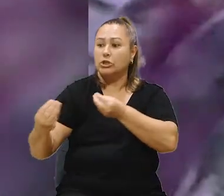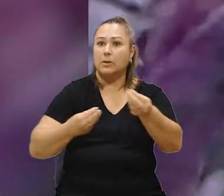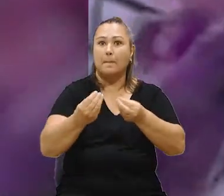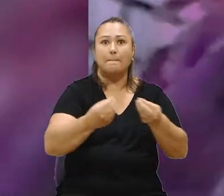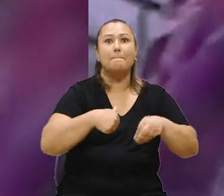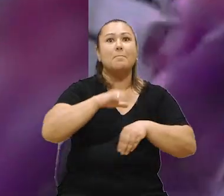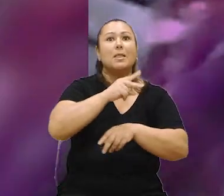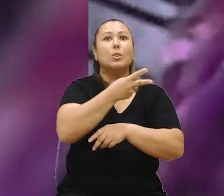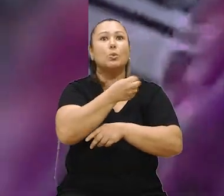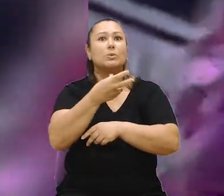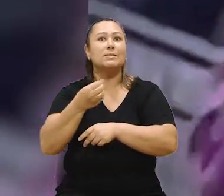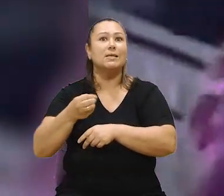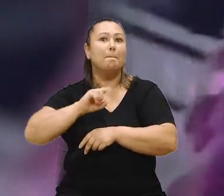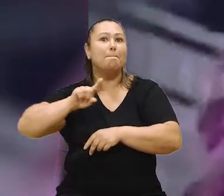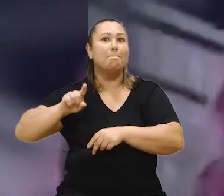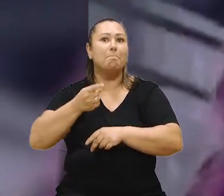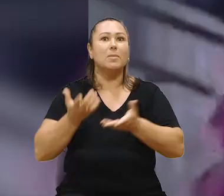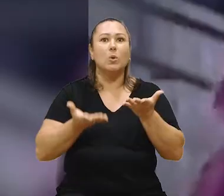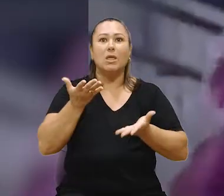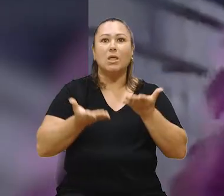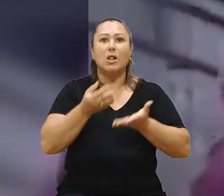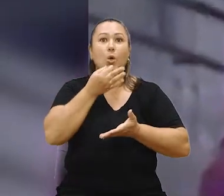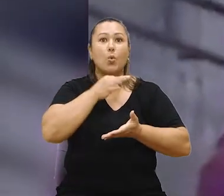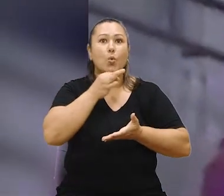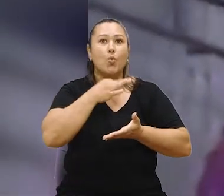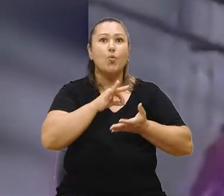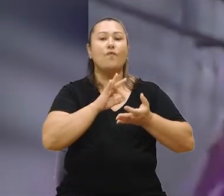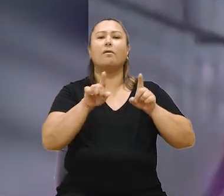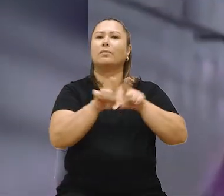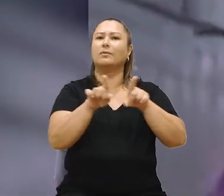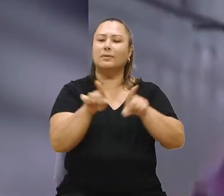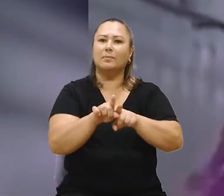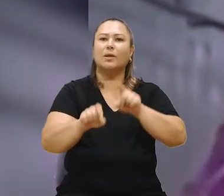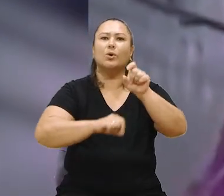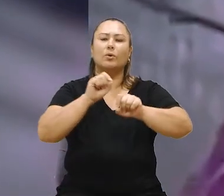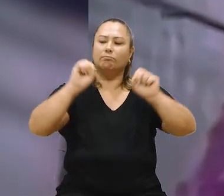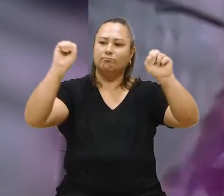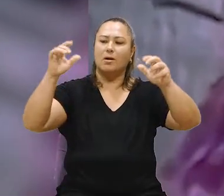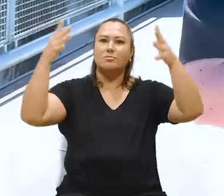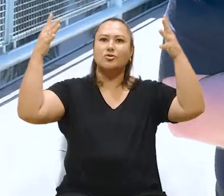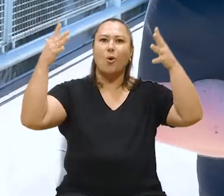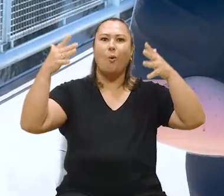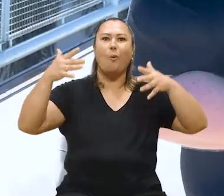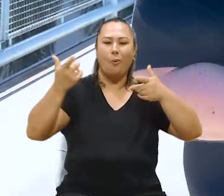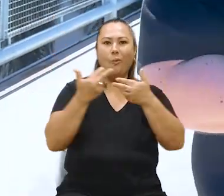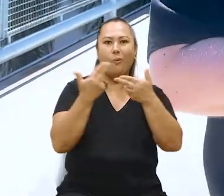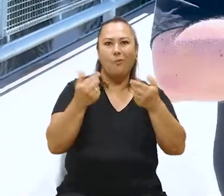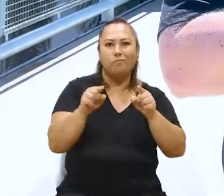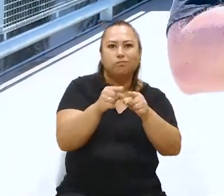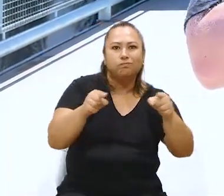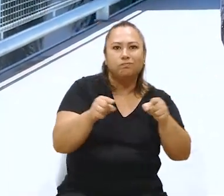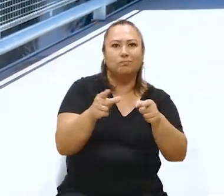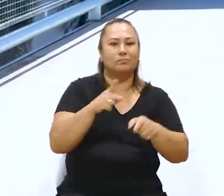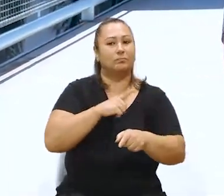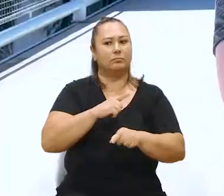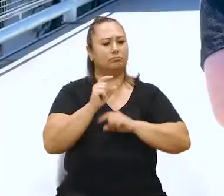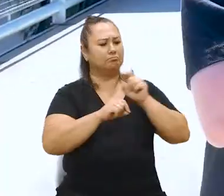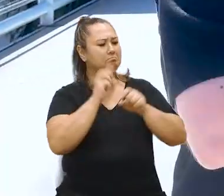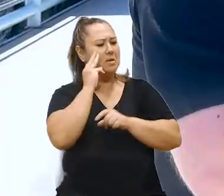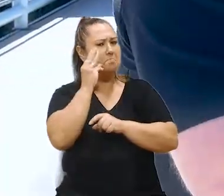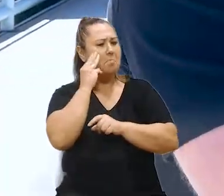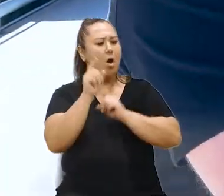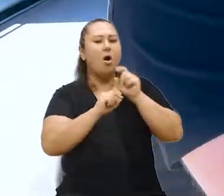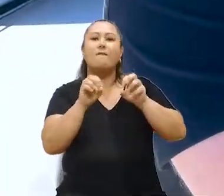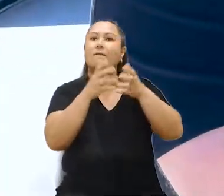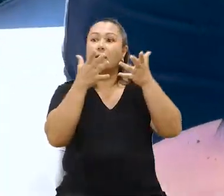alegórico, distribuição de mais de 200 mil quilos de uvas, além do espetáculo Som e Luz. Vereador, qual é a sua memória com a